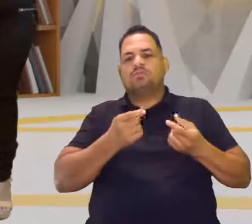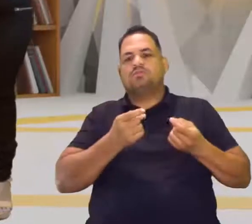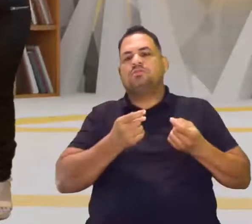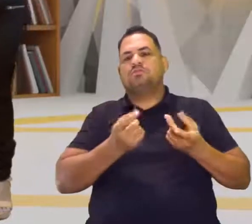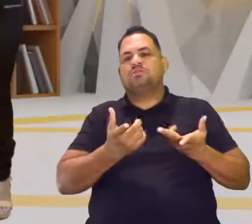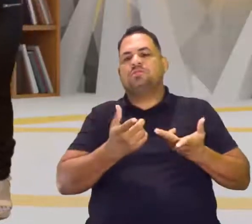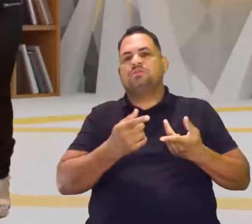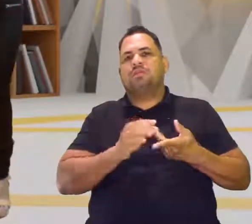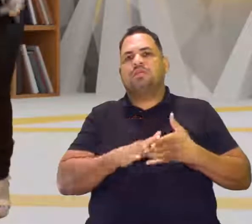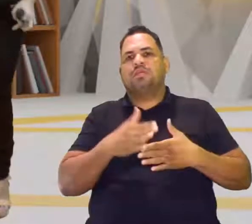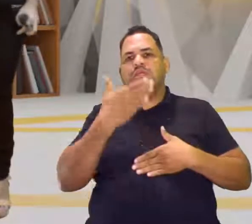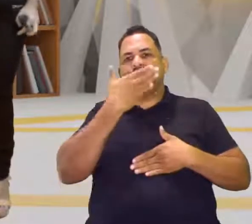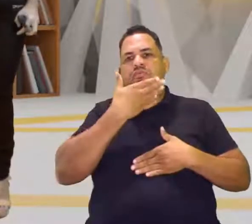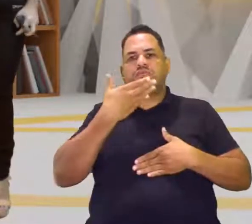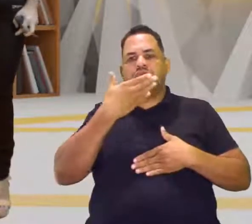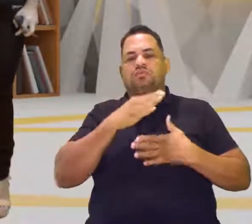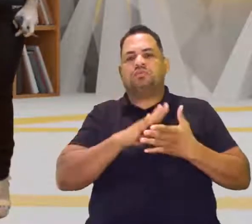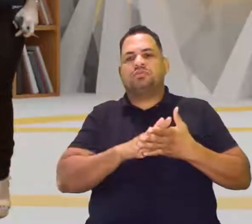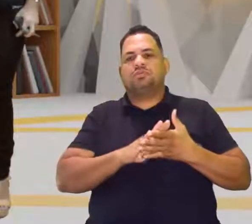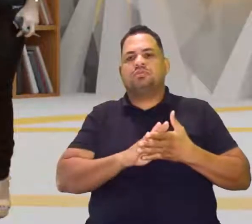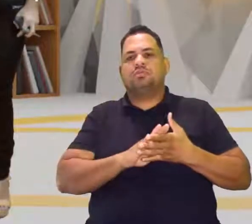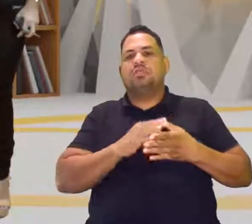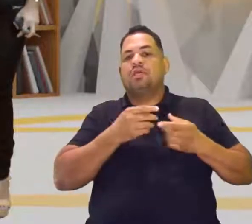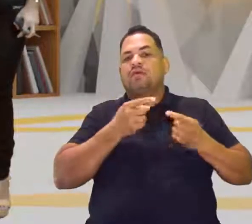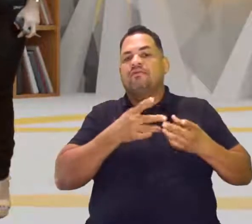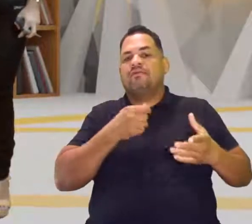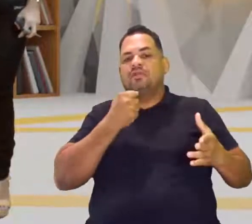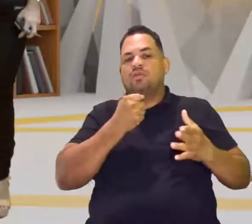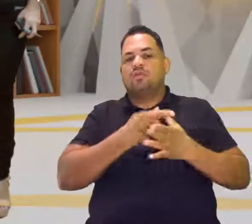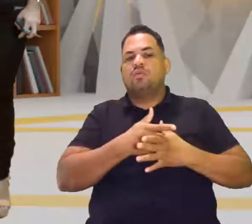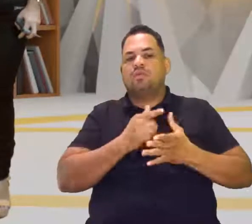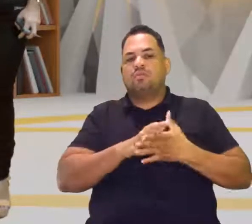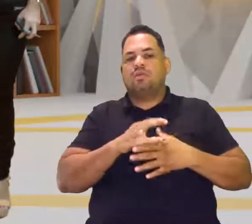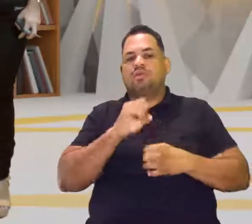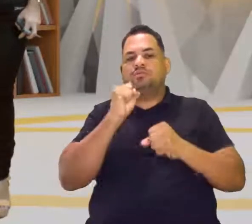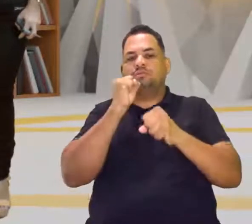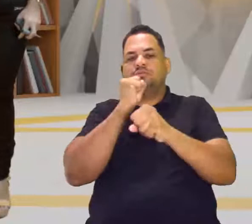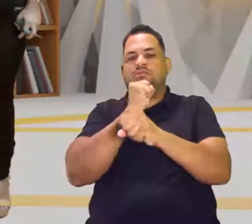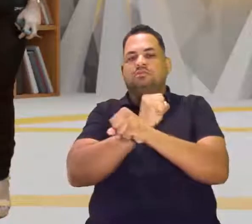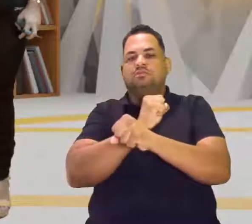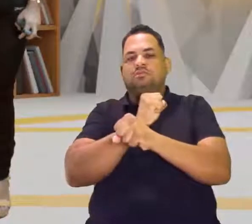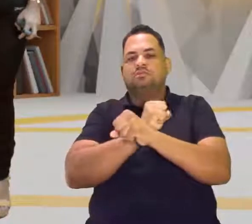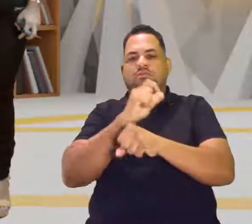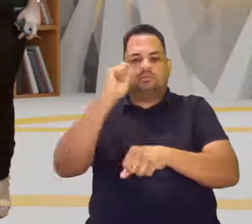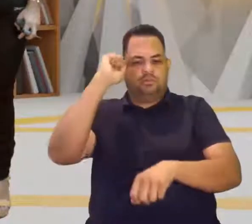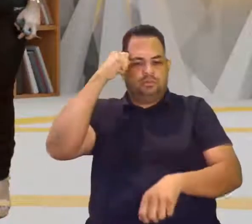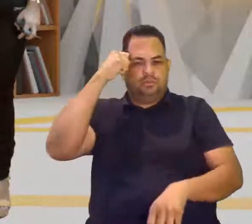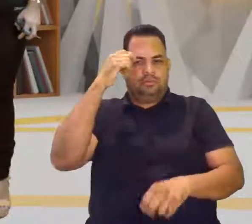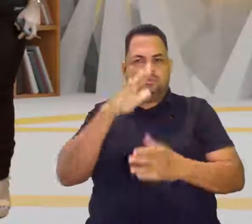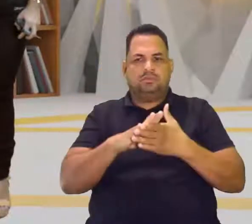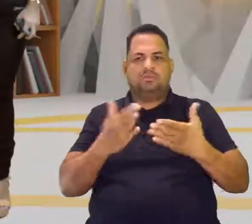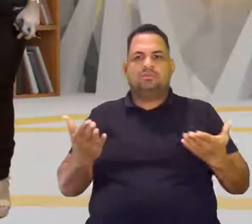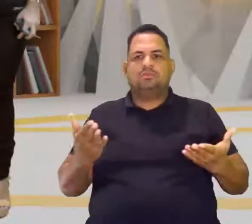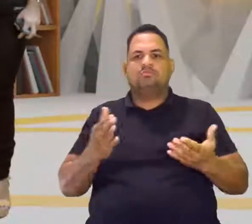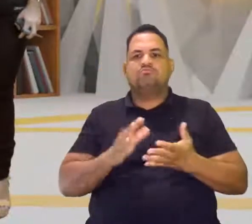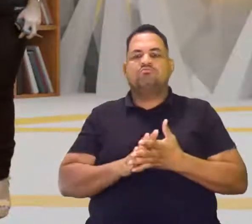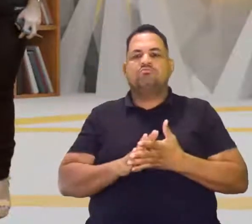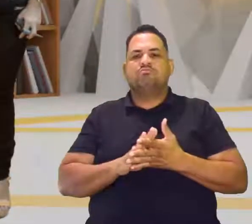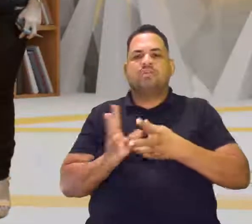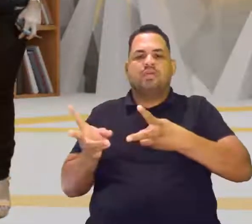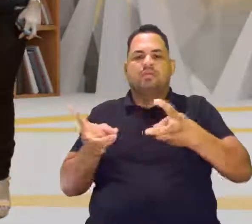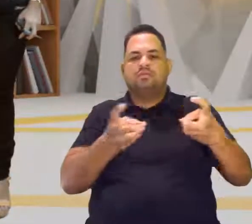escravos então existe o capitalismo e o capitalismo é isso né ele ele se configura com e